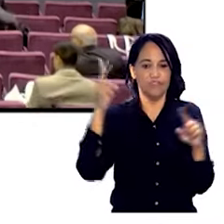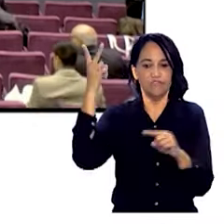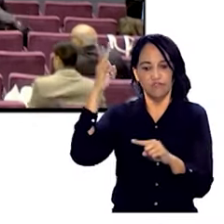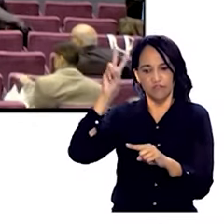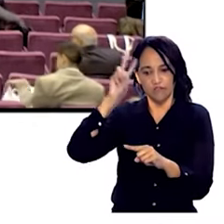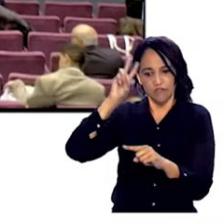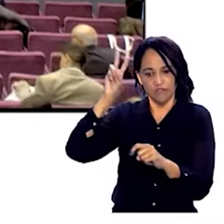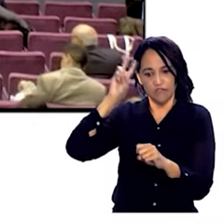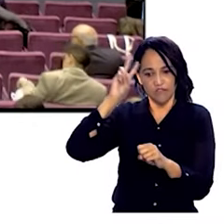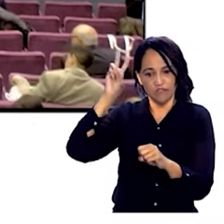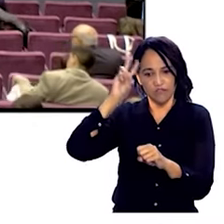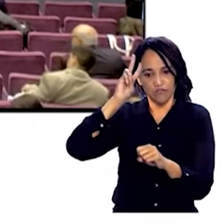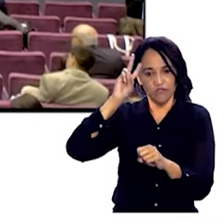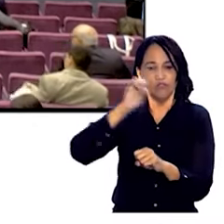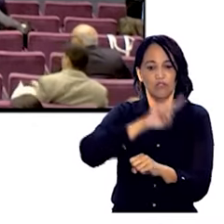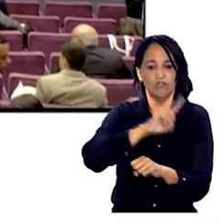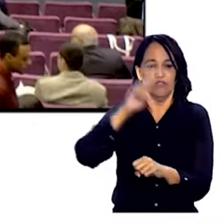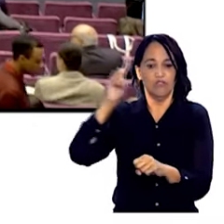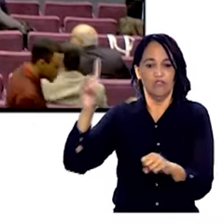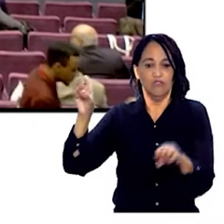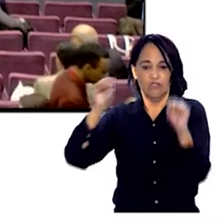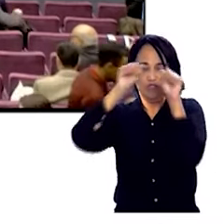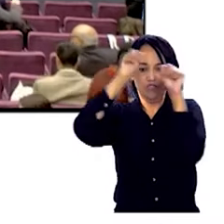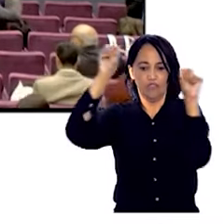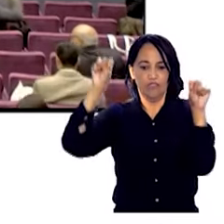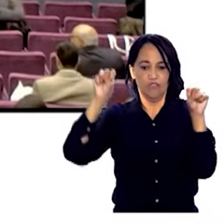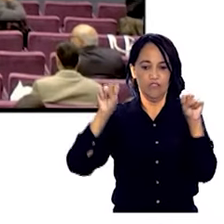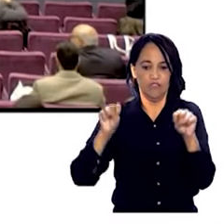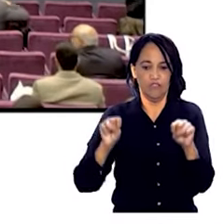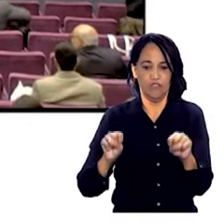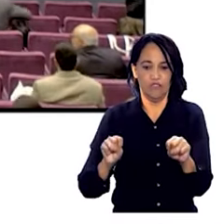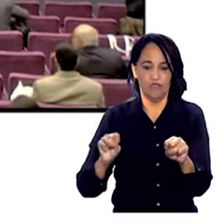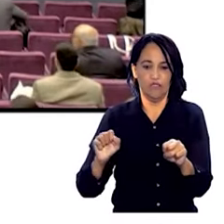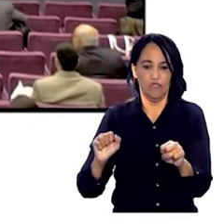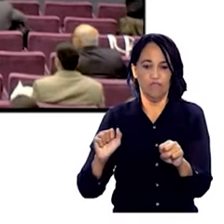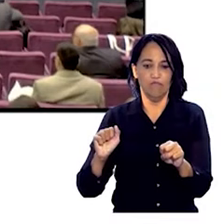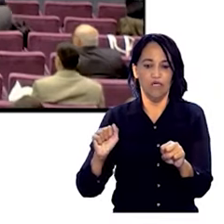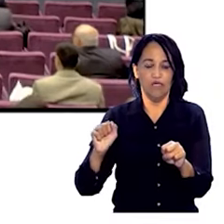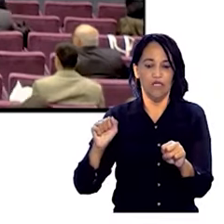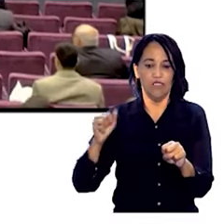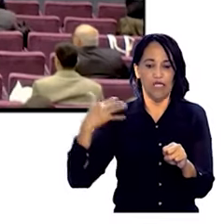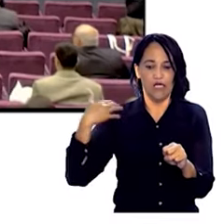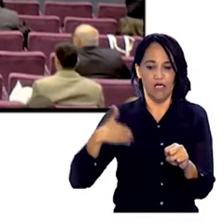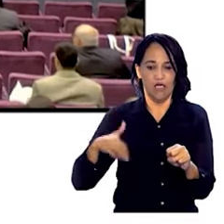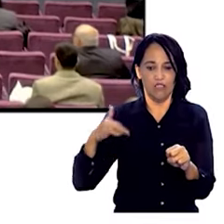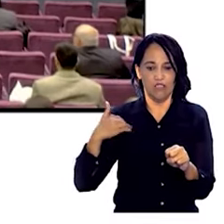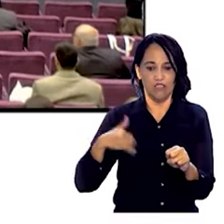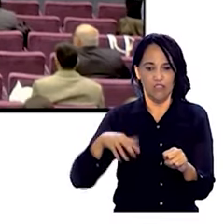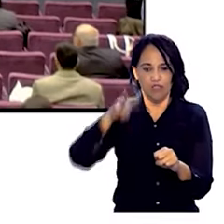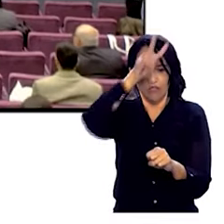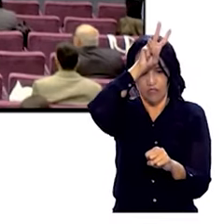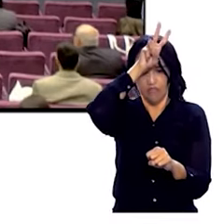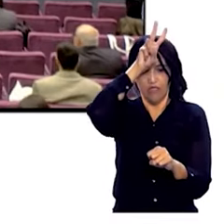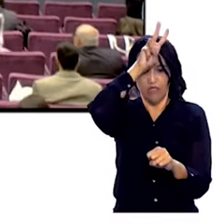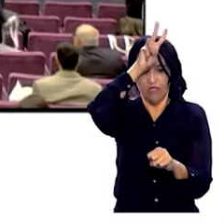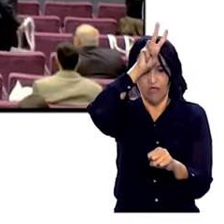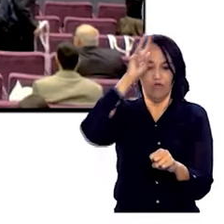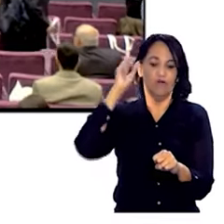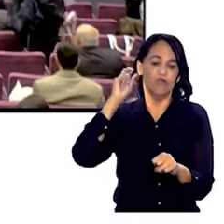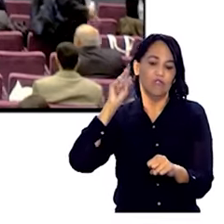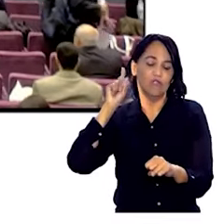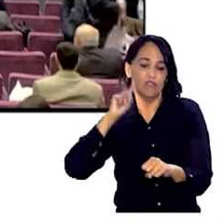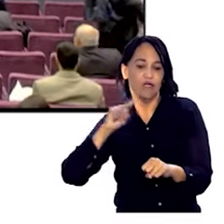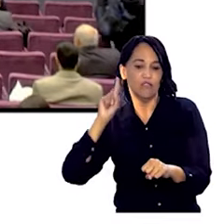recursais das cortes supremas da Argentina do Peru dos Estados Unidos do Reino Unido da